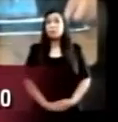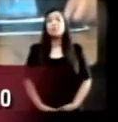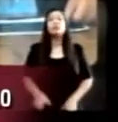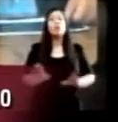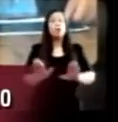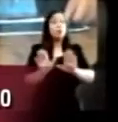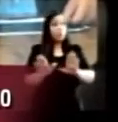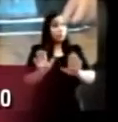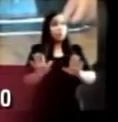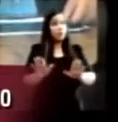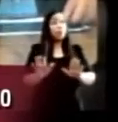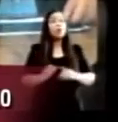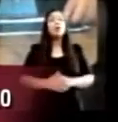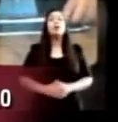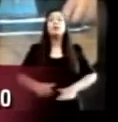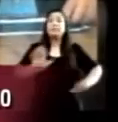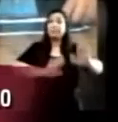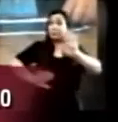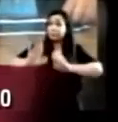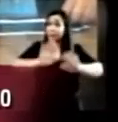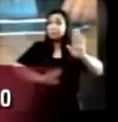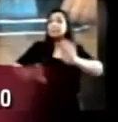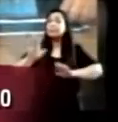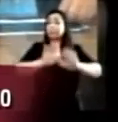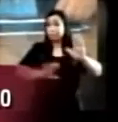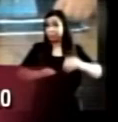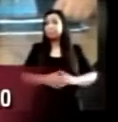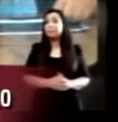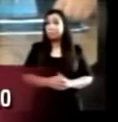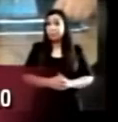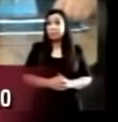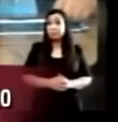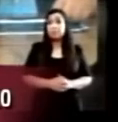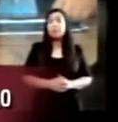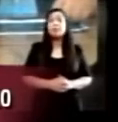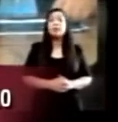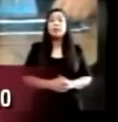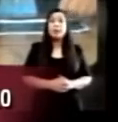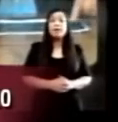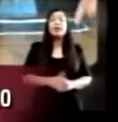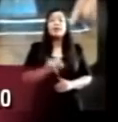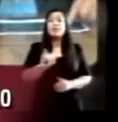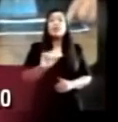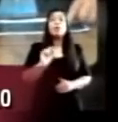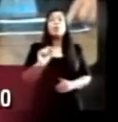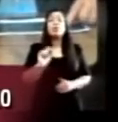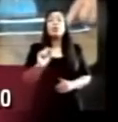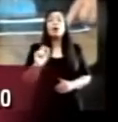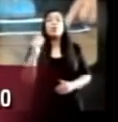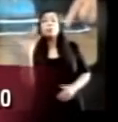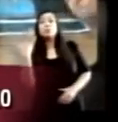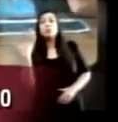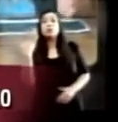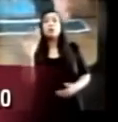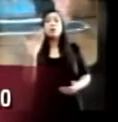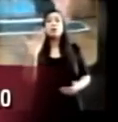Olha bem a nossa ocupação. A nossa ocupação, ela veio ocorrendo a partir que